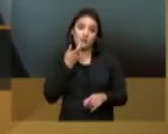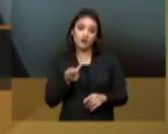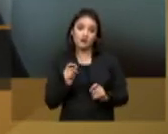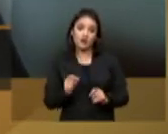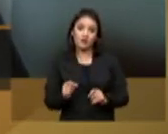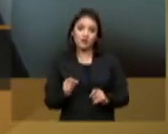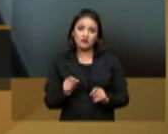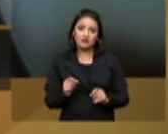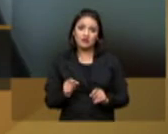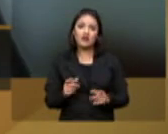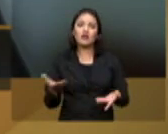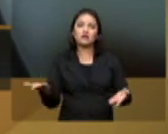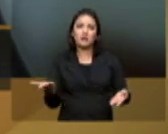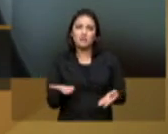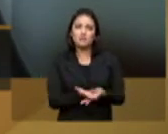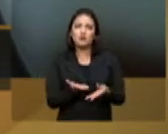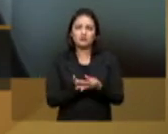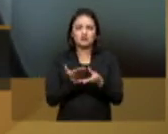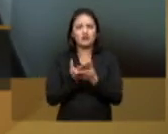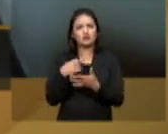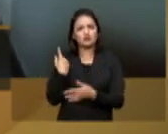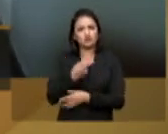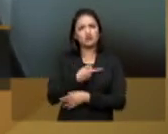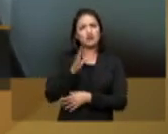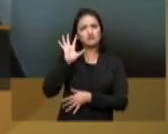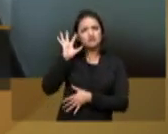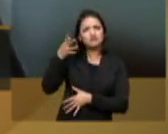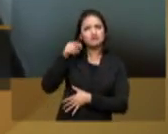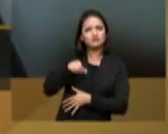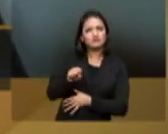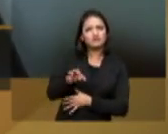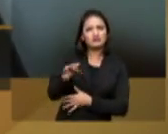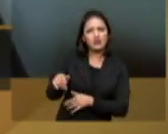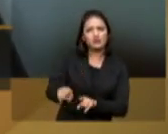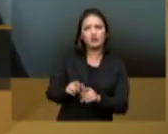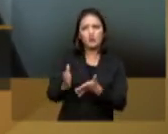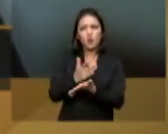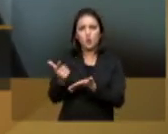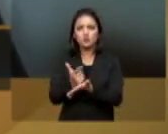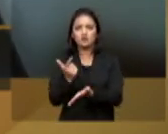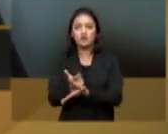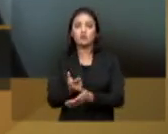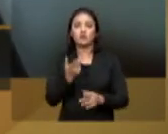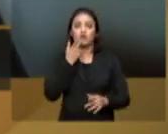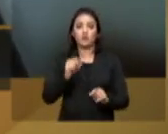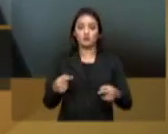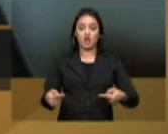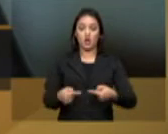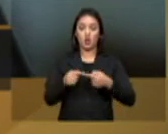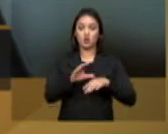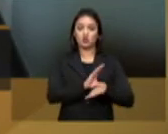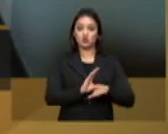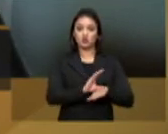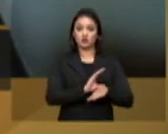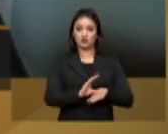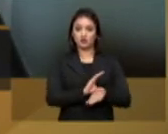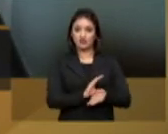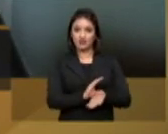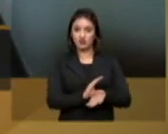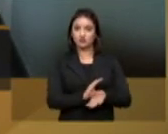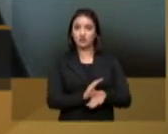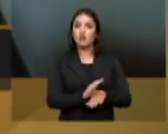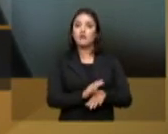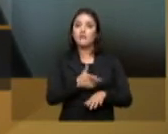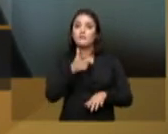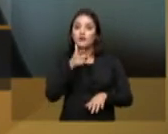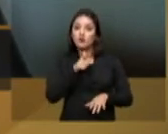nos recentes precedentes da Corte e nos ensinamentos doutrinários, que a constitucionalidade da